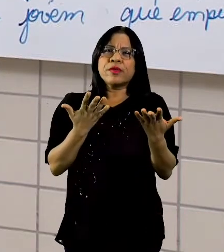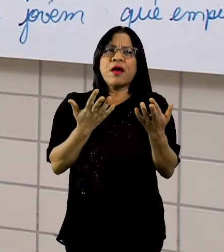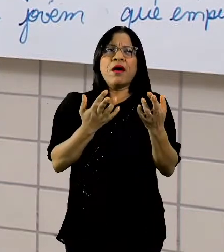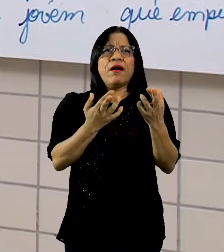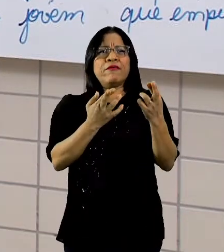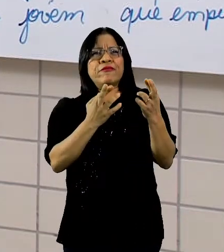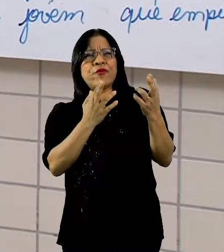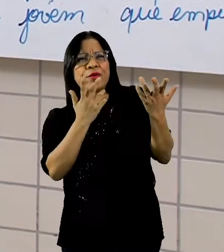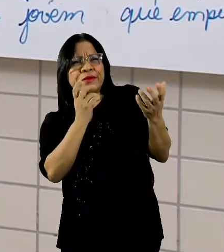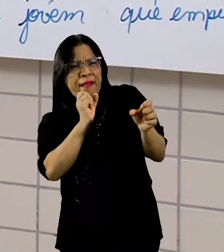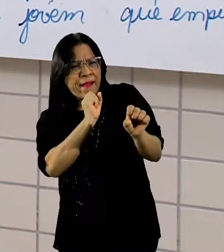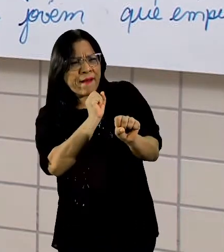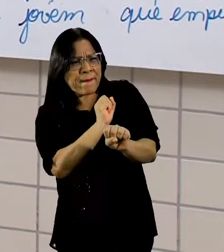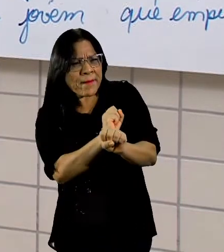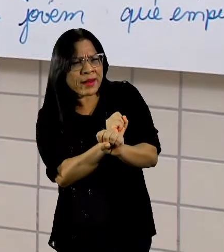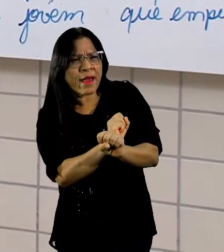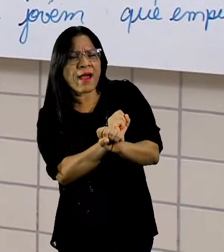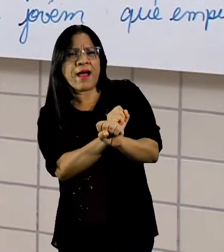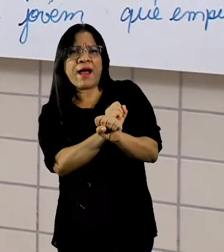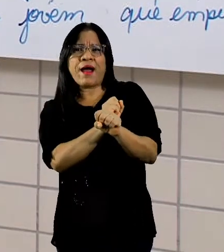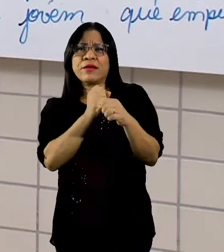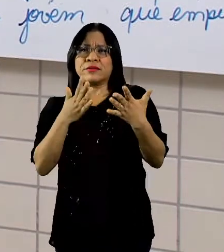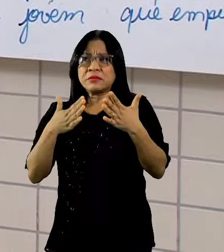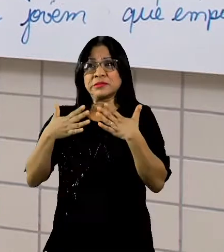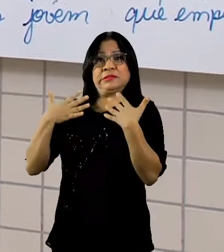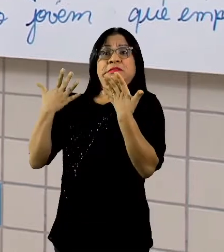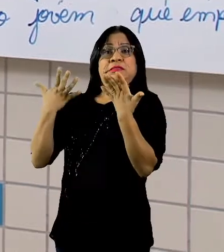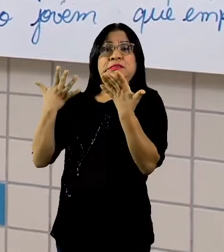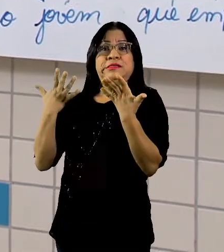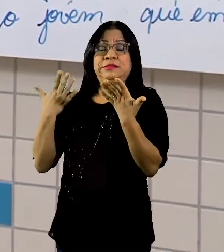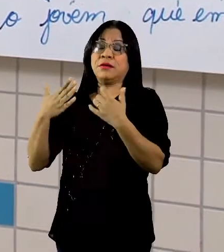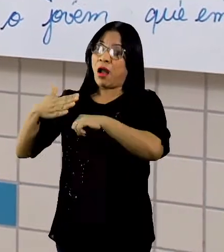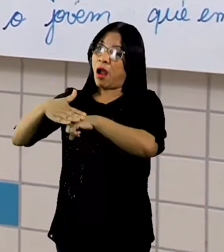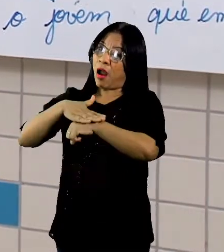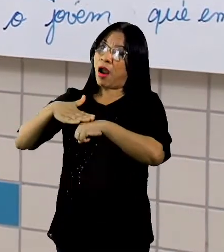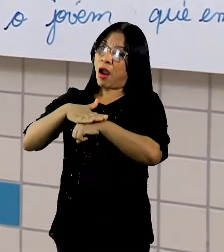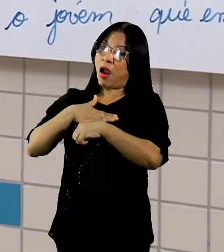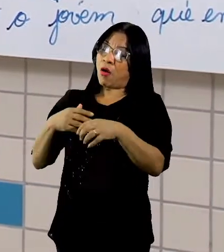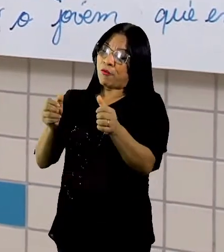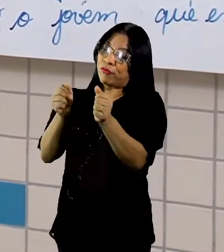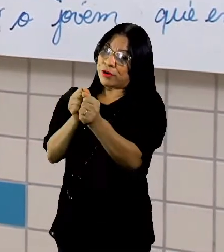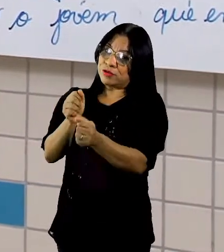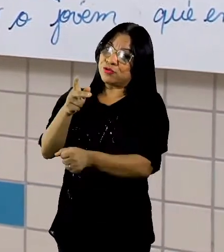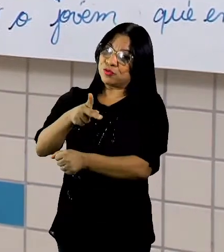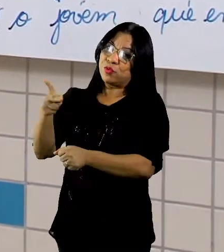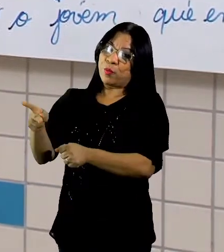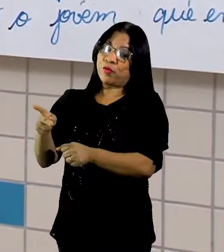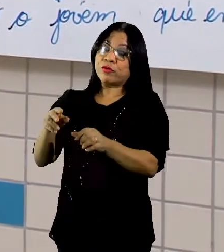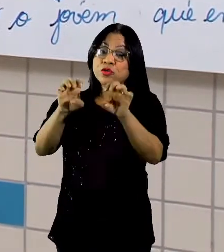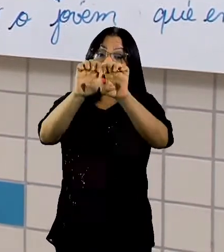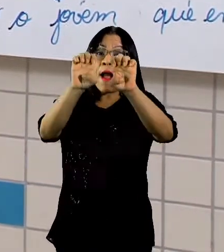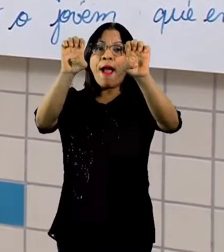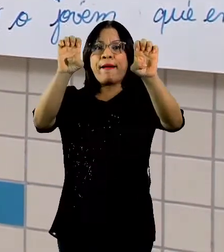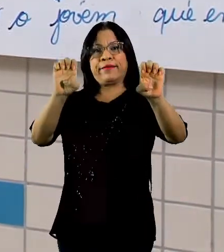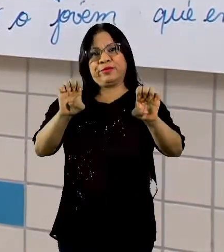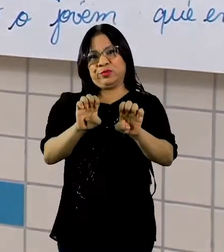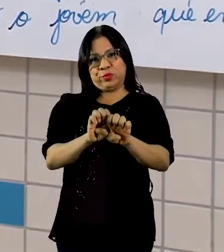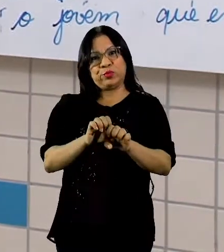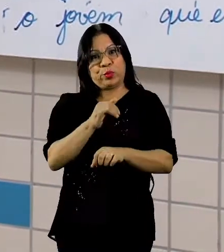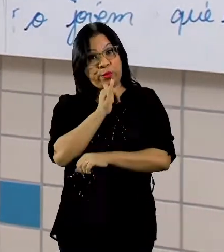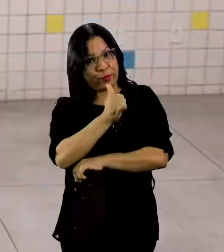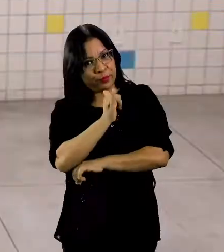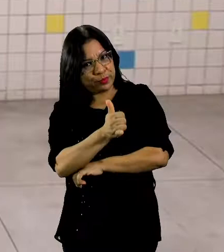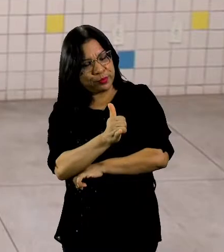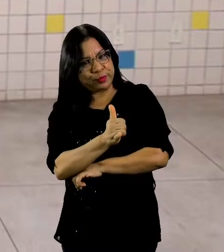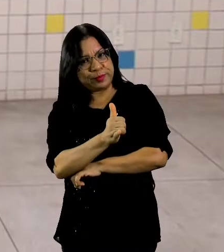inesperado? Conversem com seu professor sobre a estrutura da narrativa. E os